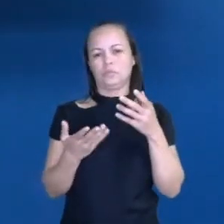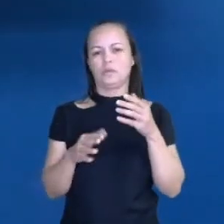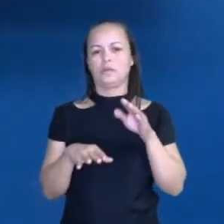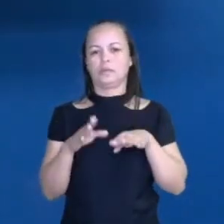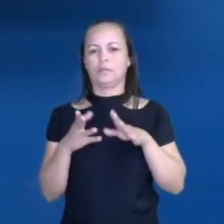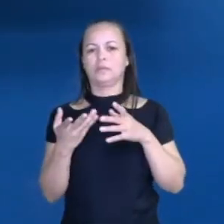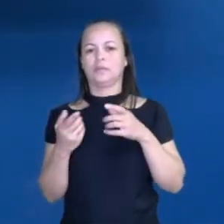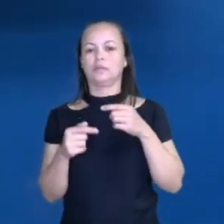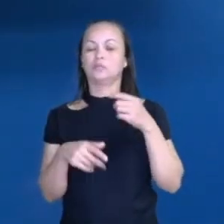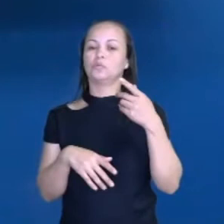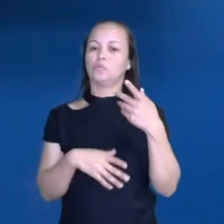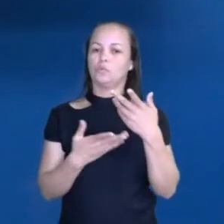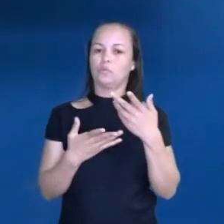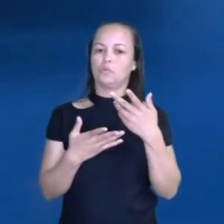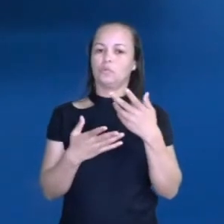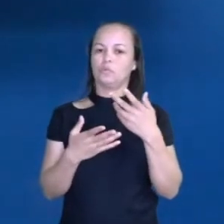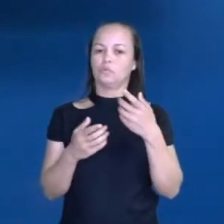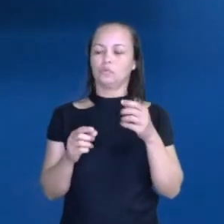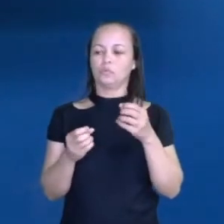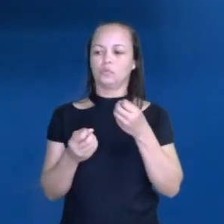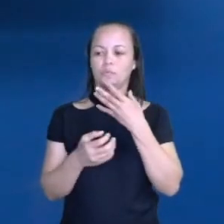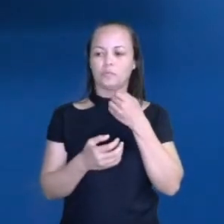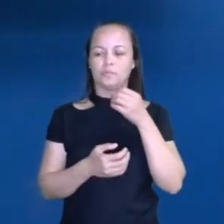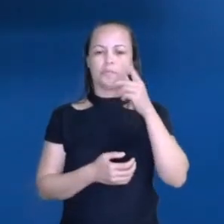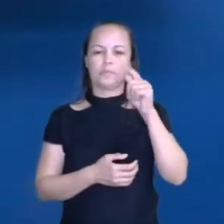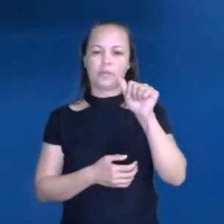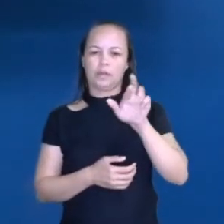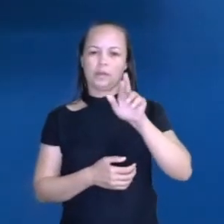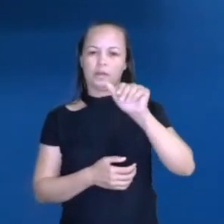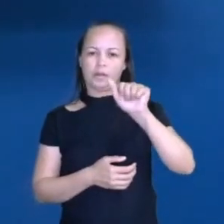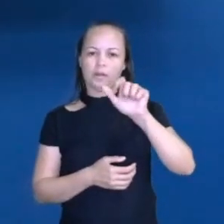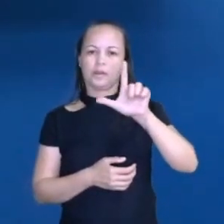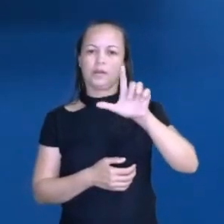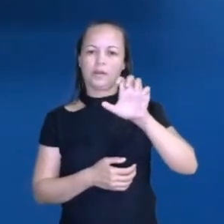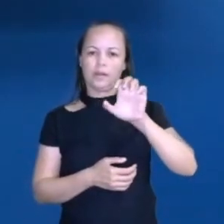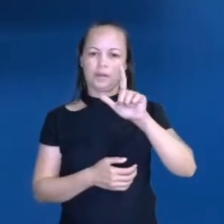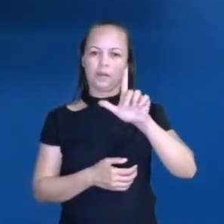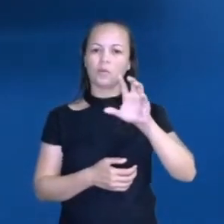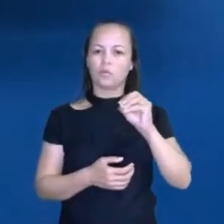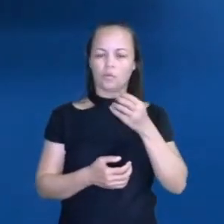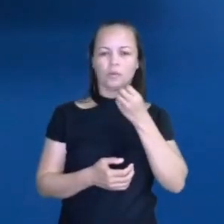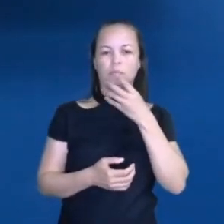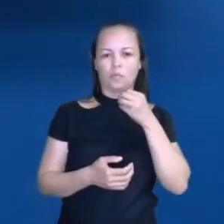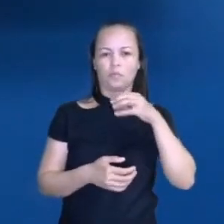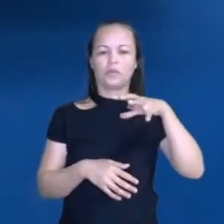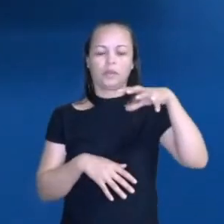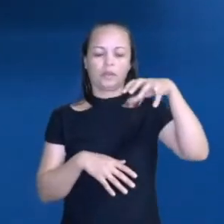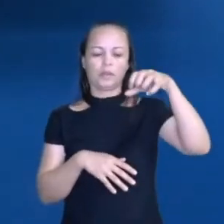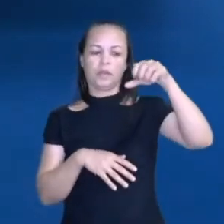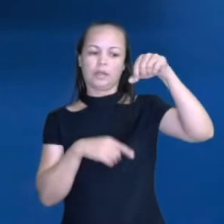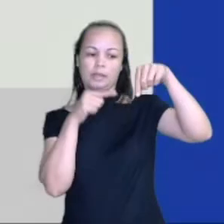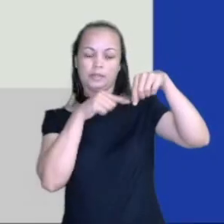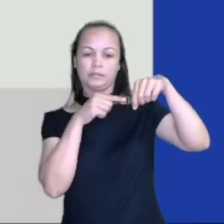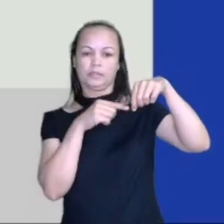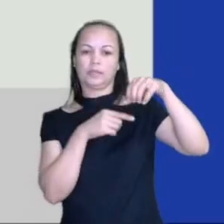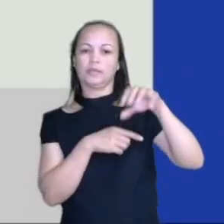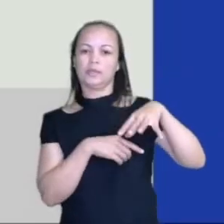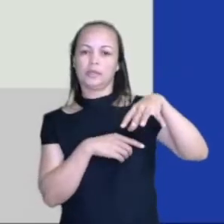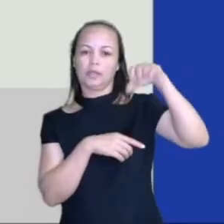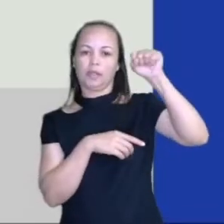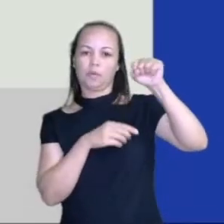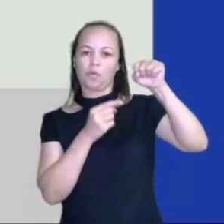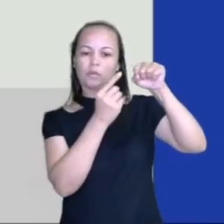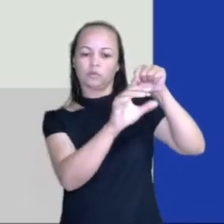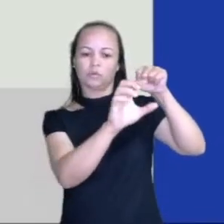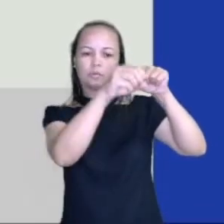vantagem é a vantagem que você tem no circuito em paralelo Tá bom também energia elétrica proveniente